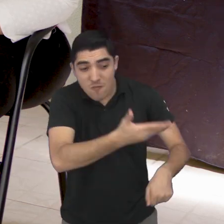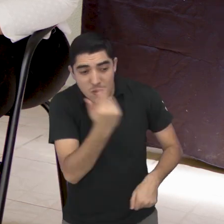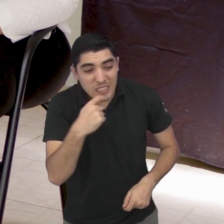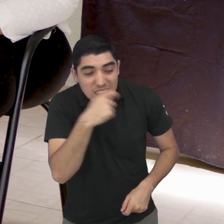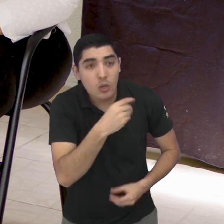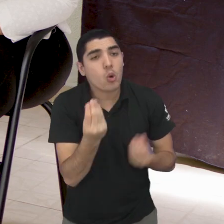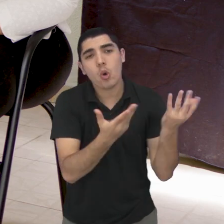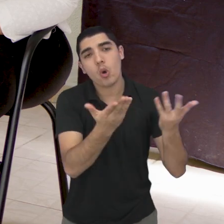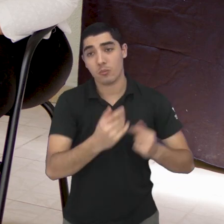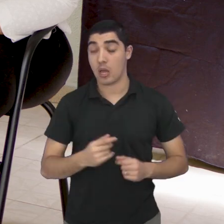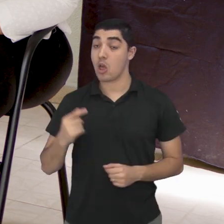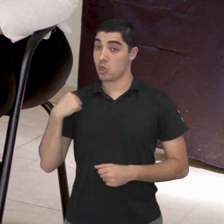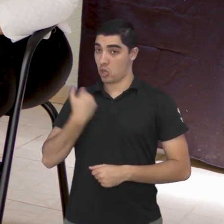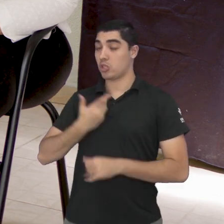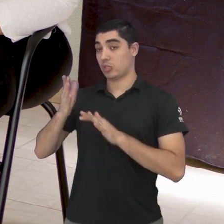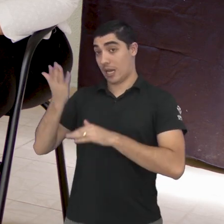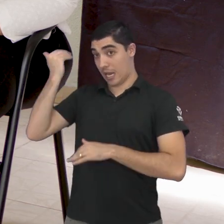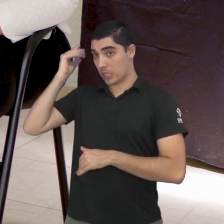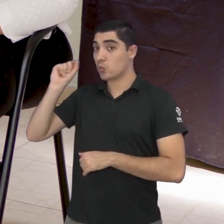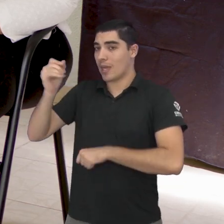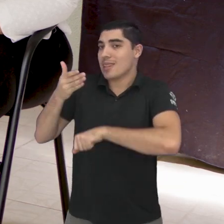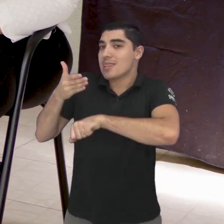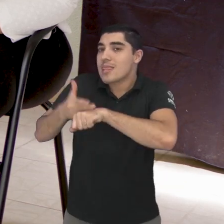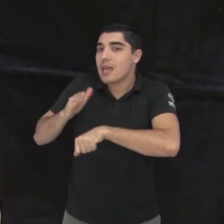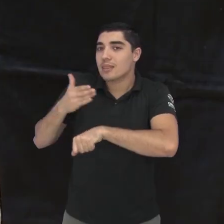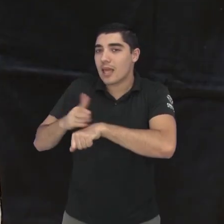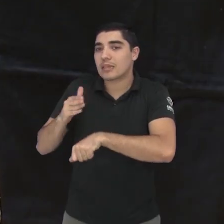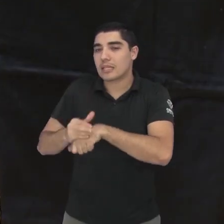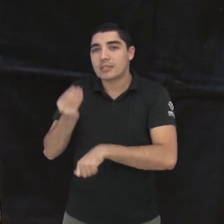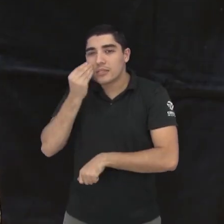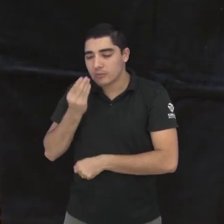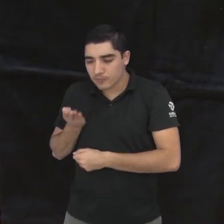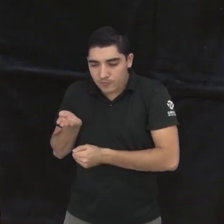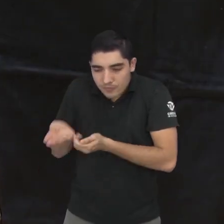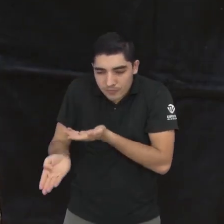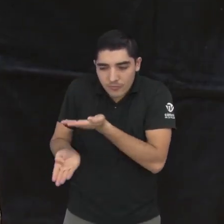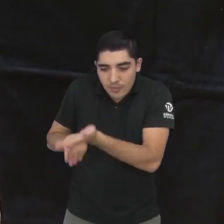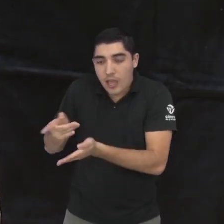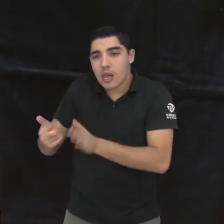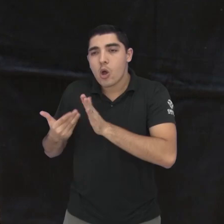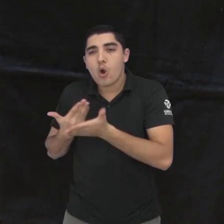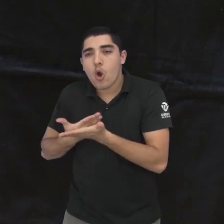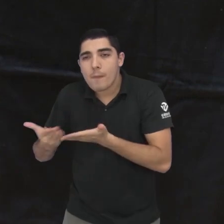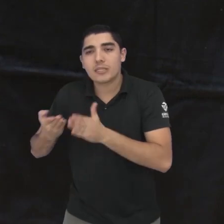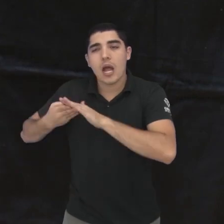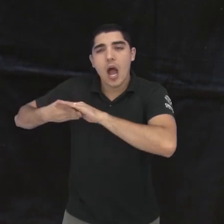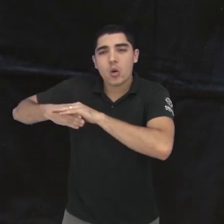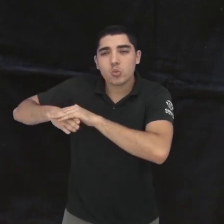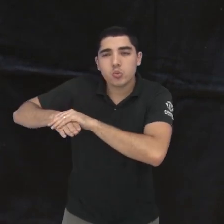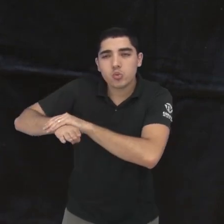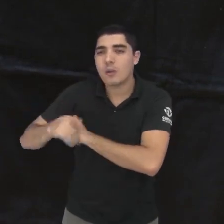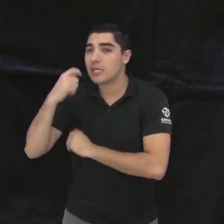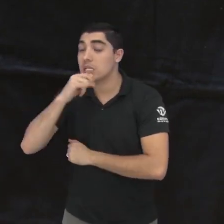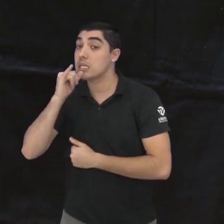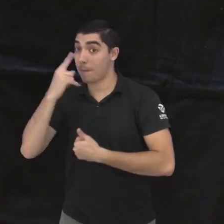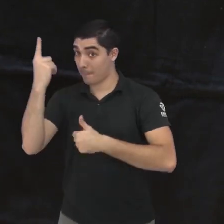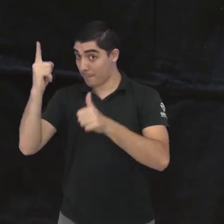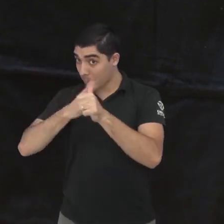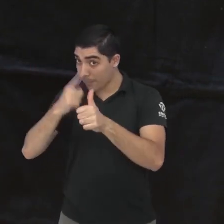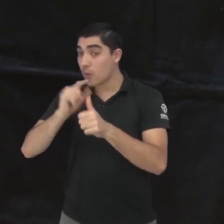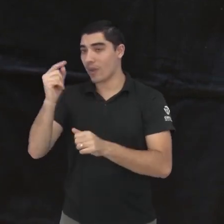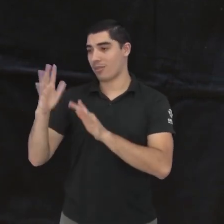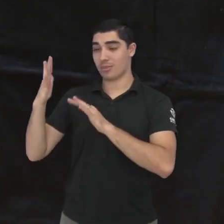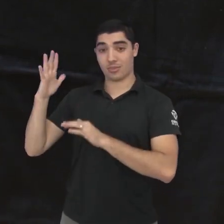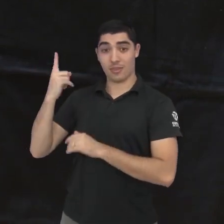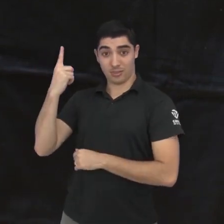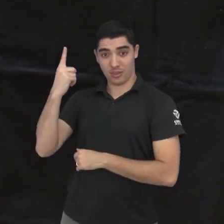gente fez um treininho antes, um treino positivo, associando a escova. Primeiro a gente começou a escovar com o dedo.